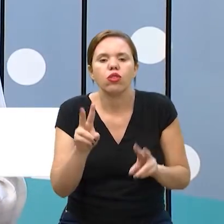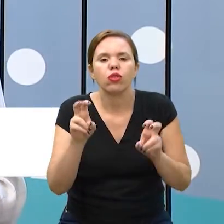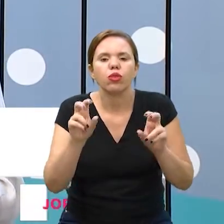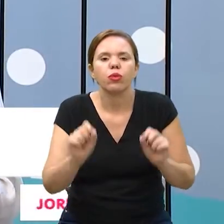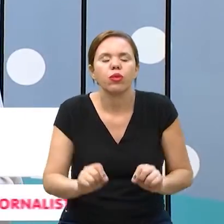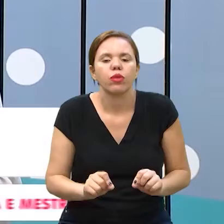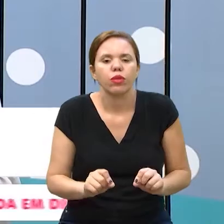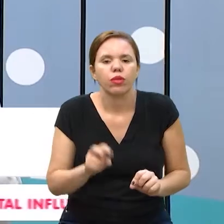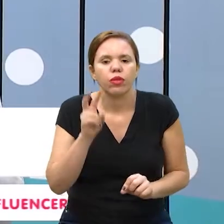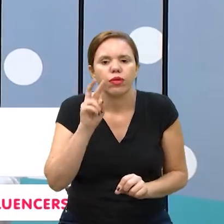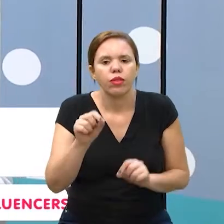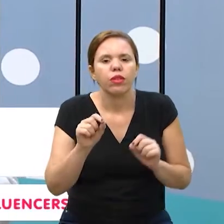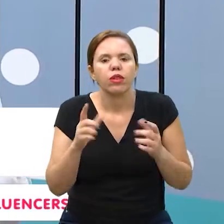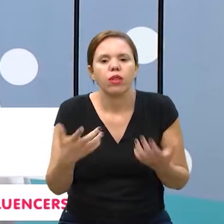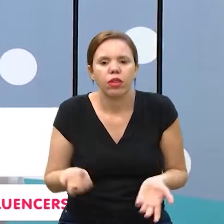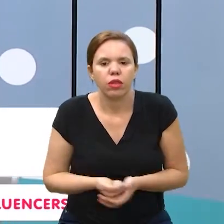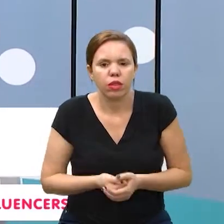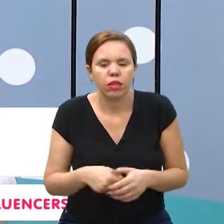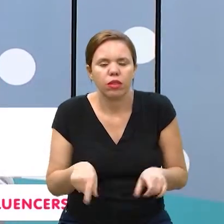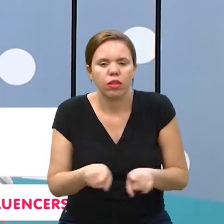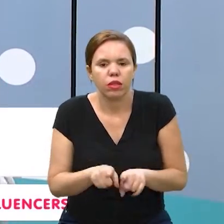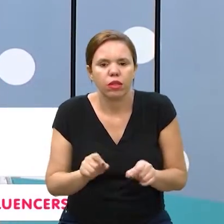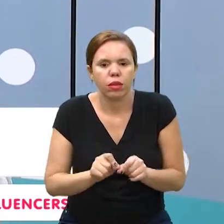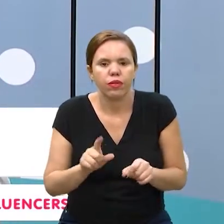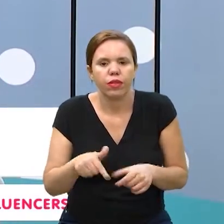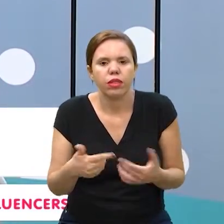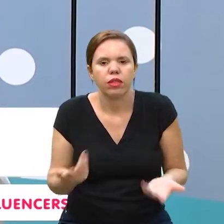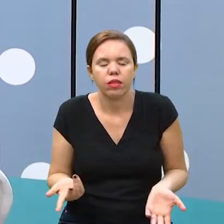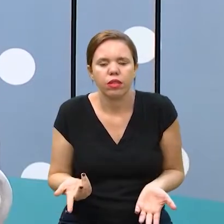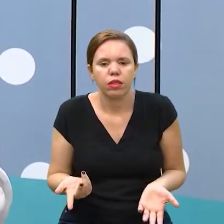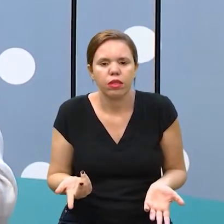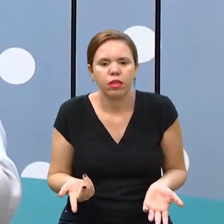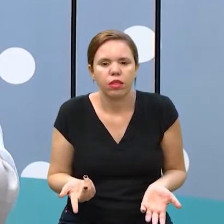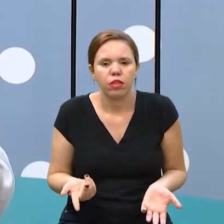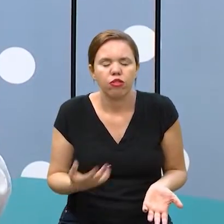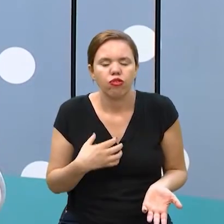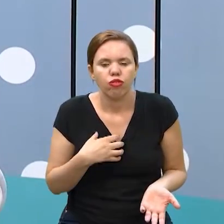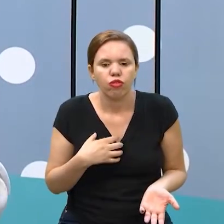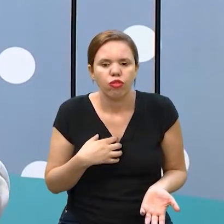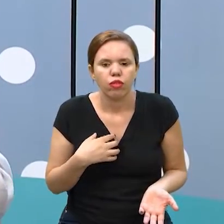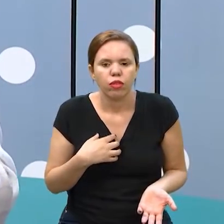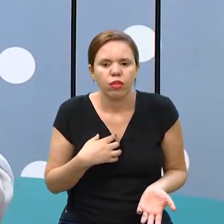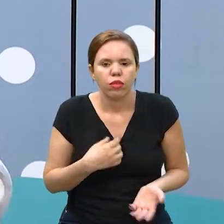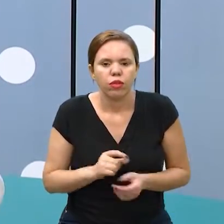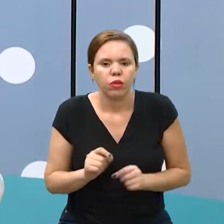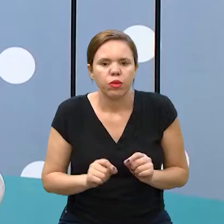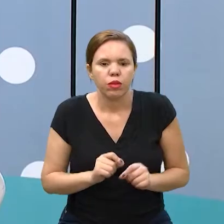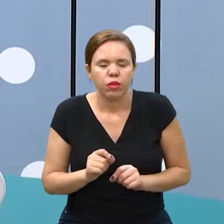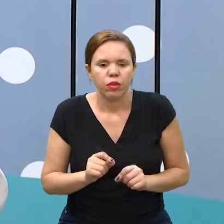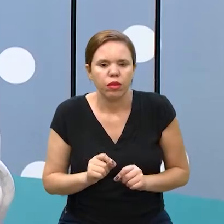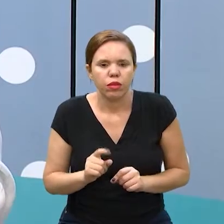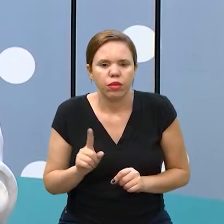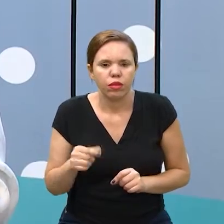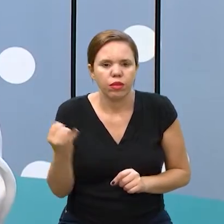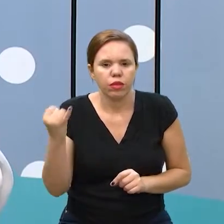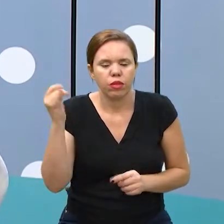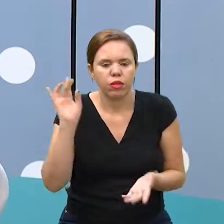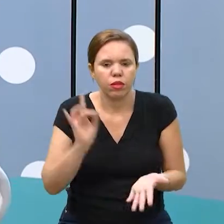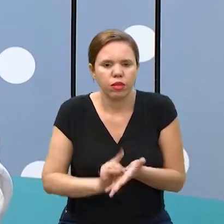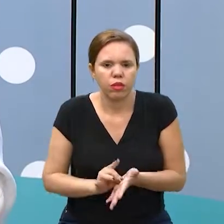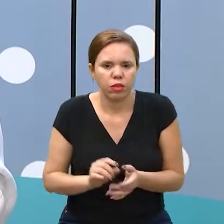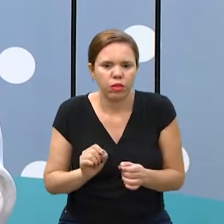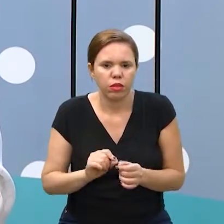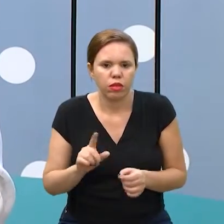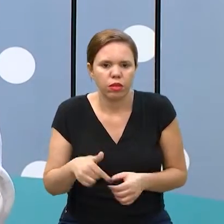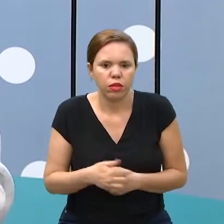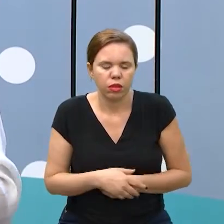Então, veja quem também faz isso e veja uma forma que é a que dá destaque